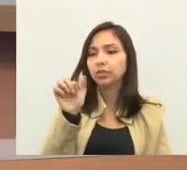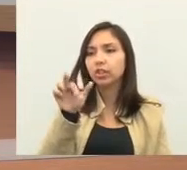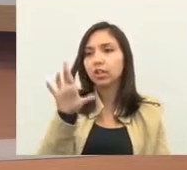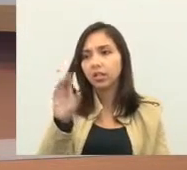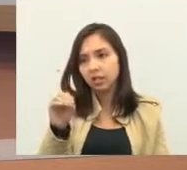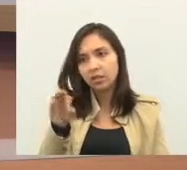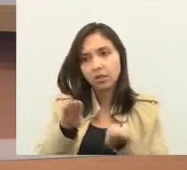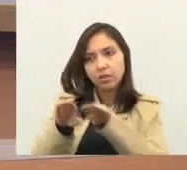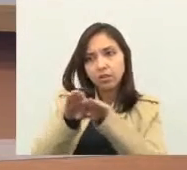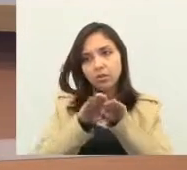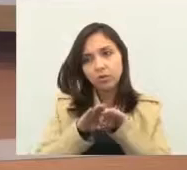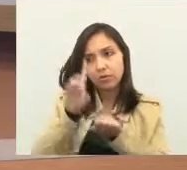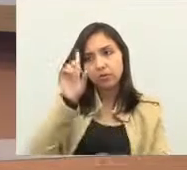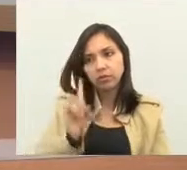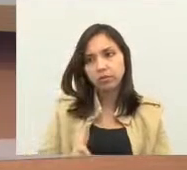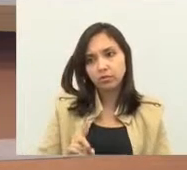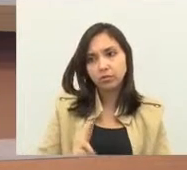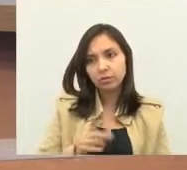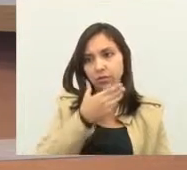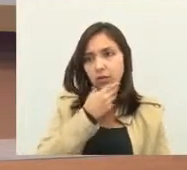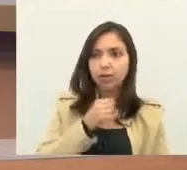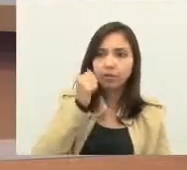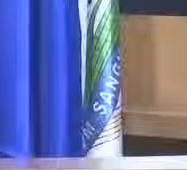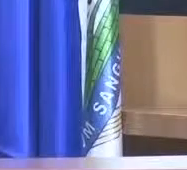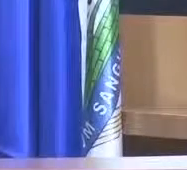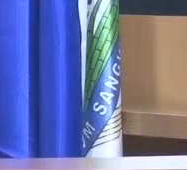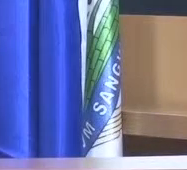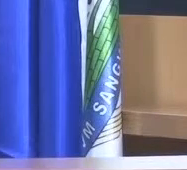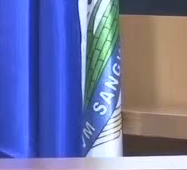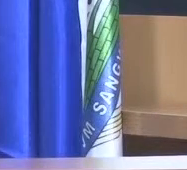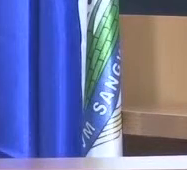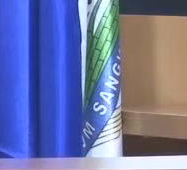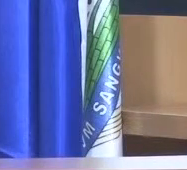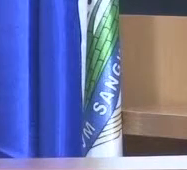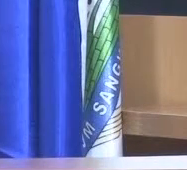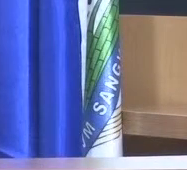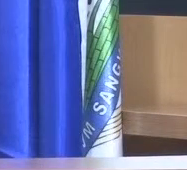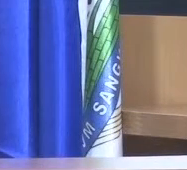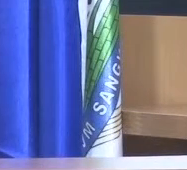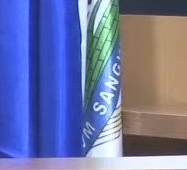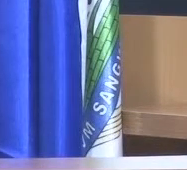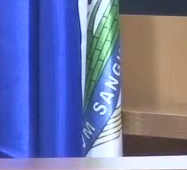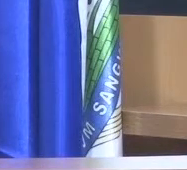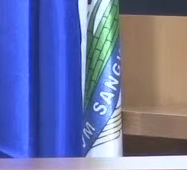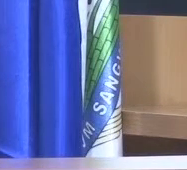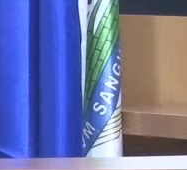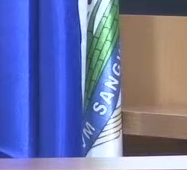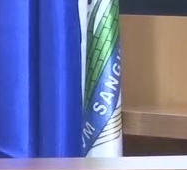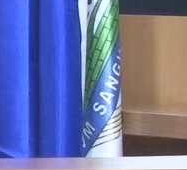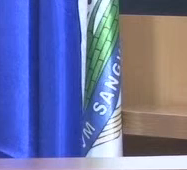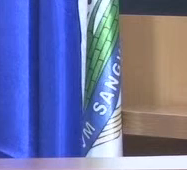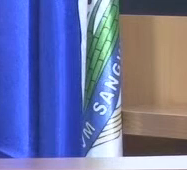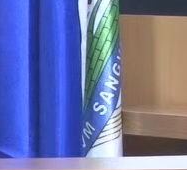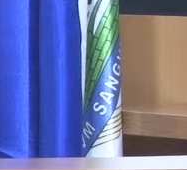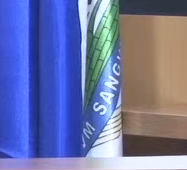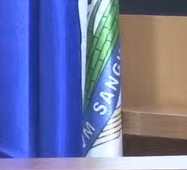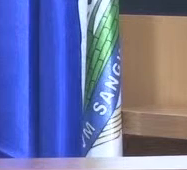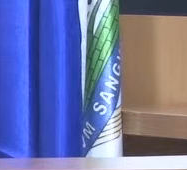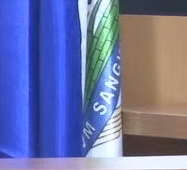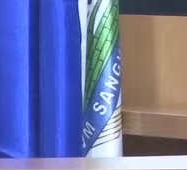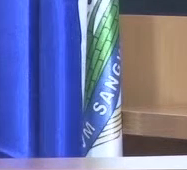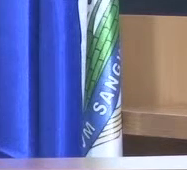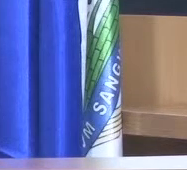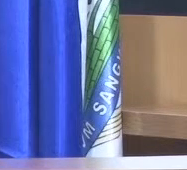Gênero, igualdade de direito entre homens e mulheres. Em apoio à fala da vereadora professora Marisa de Sá,